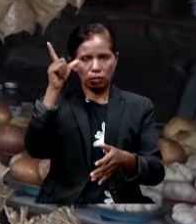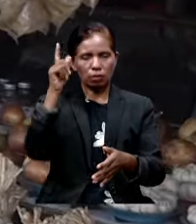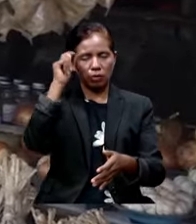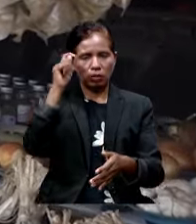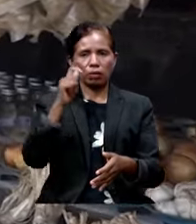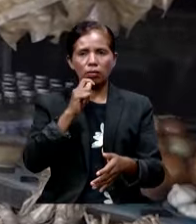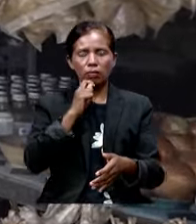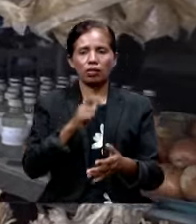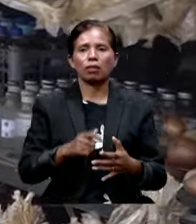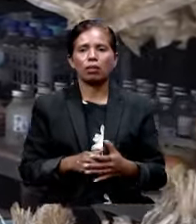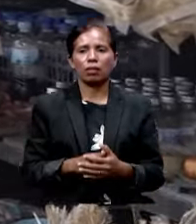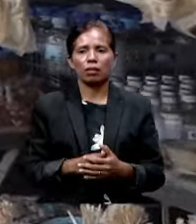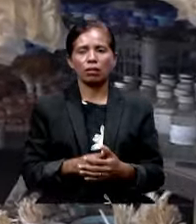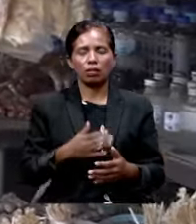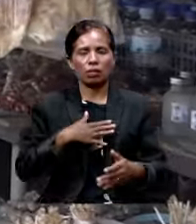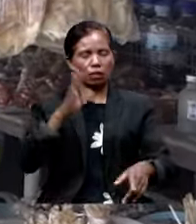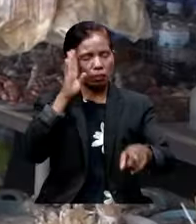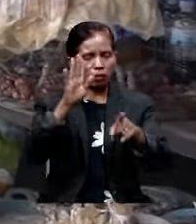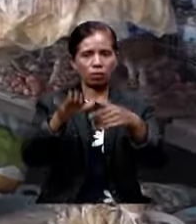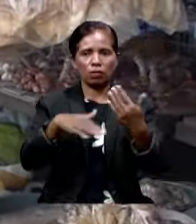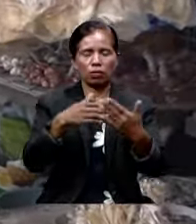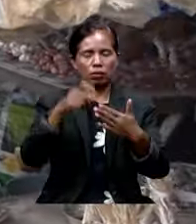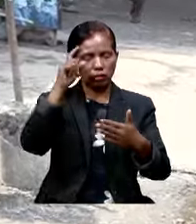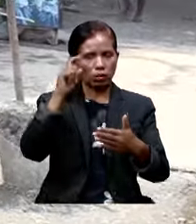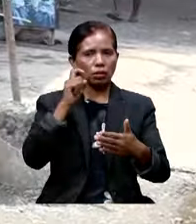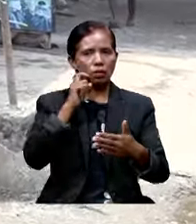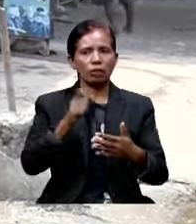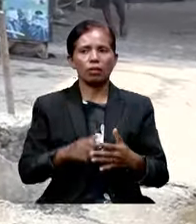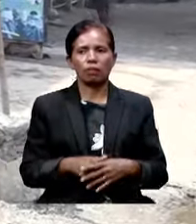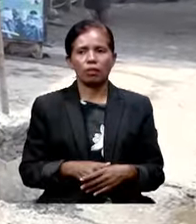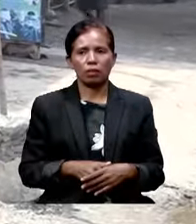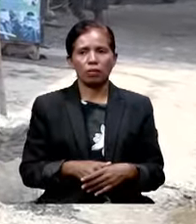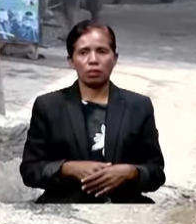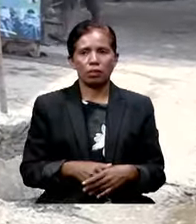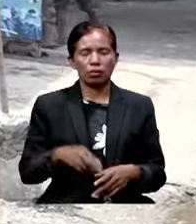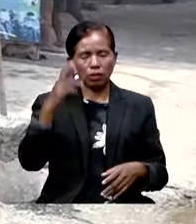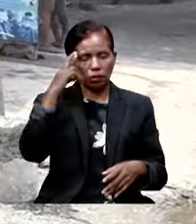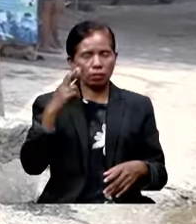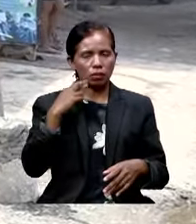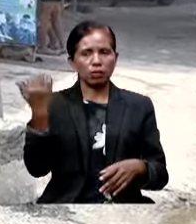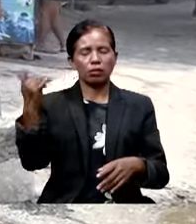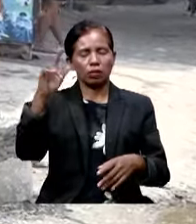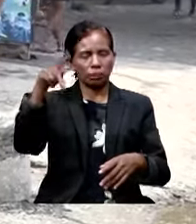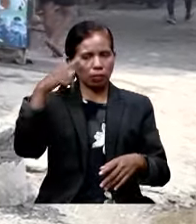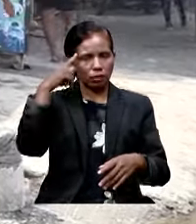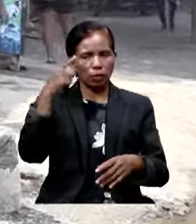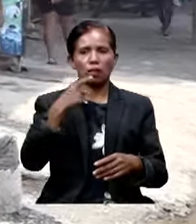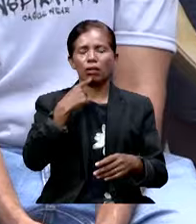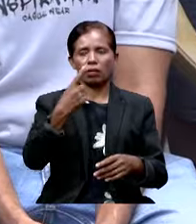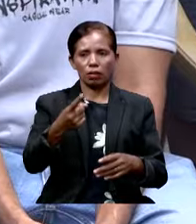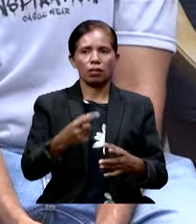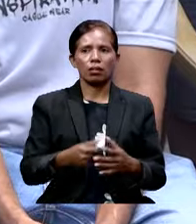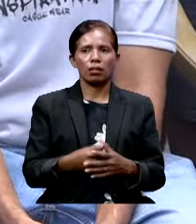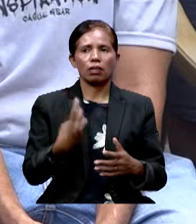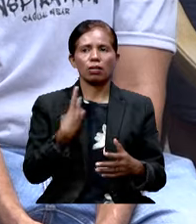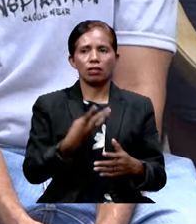dua aunia ma wali sana na membe meram so ta firnya politika de angkat ta